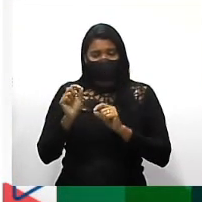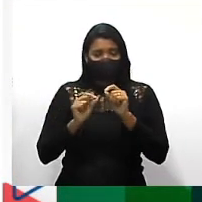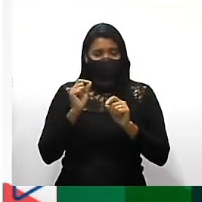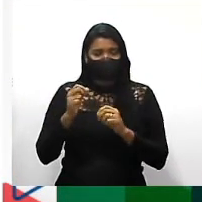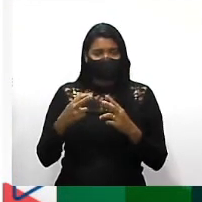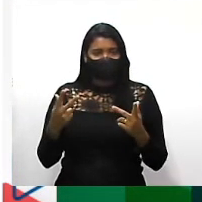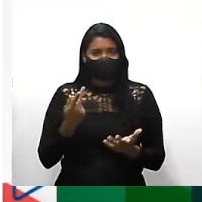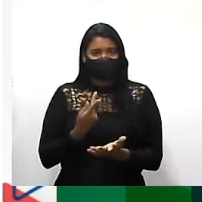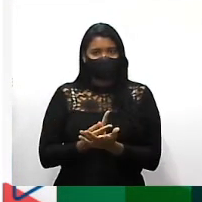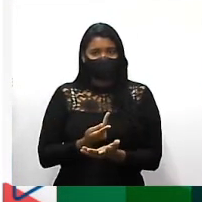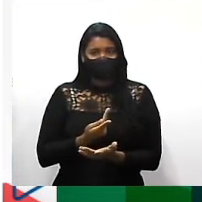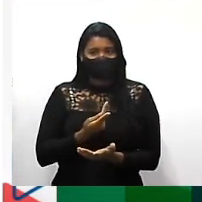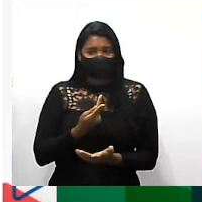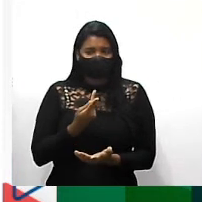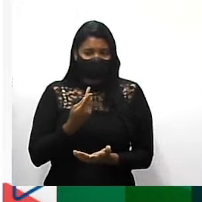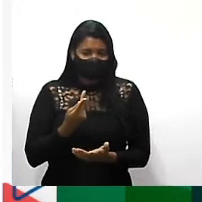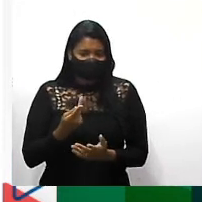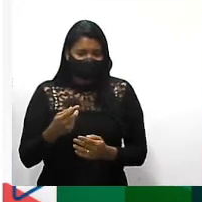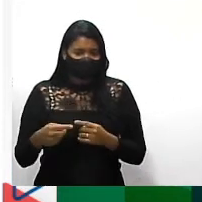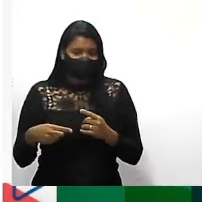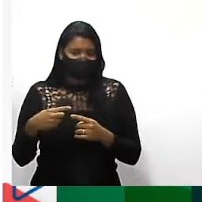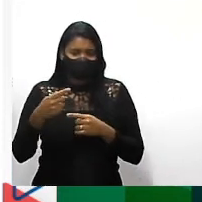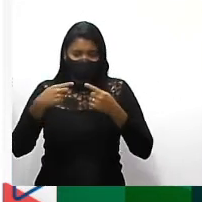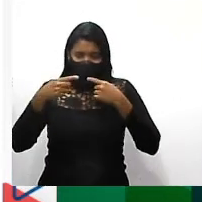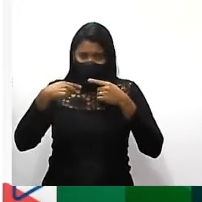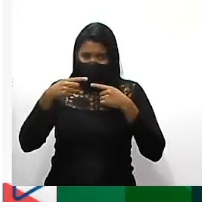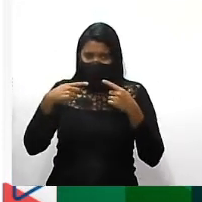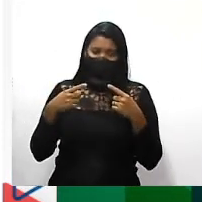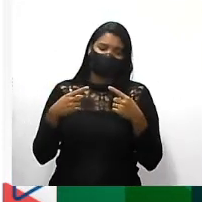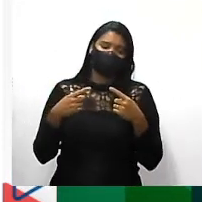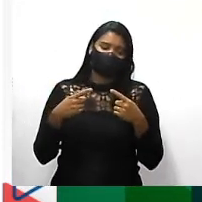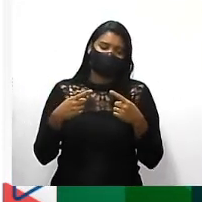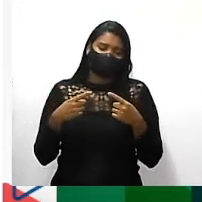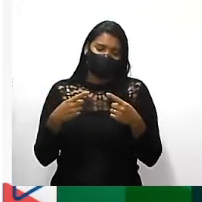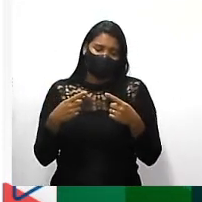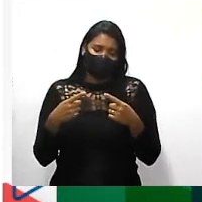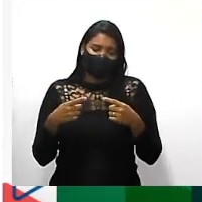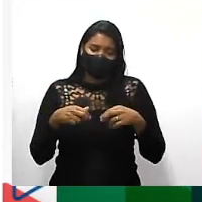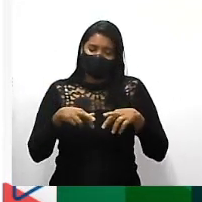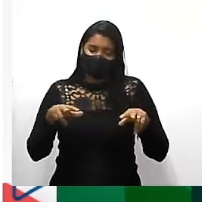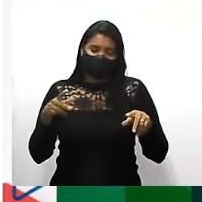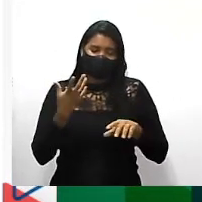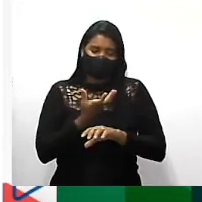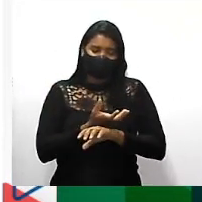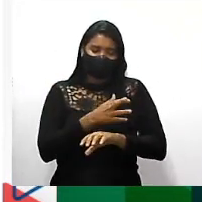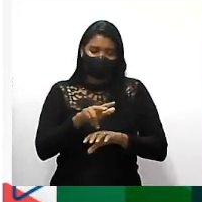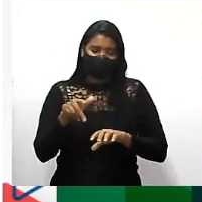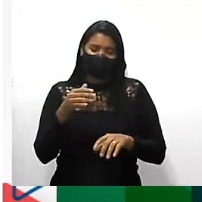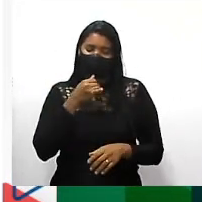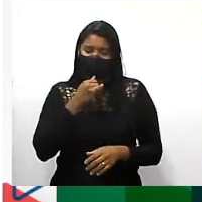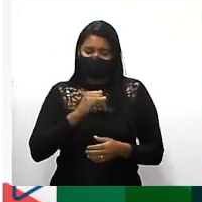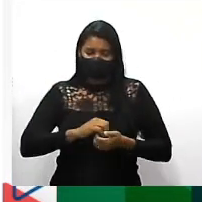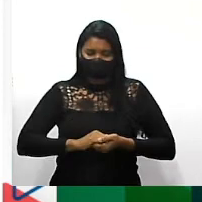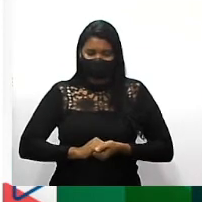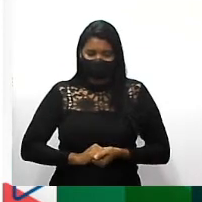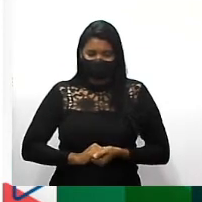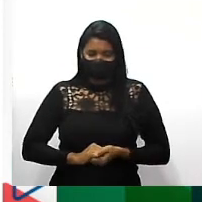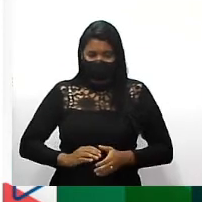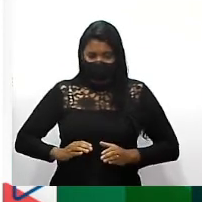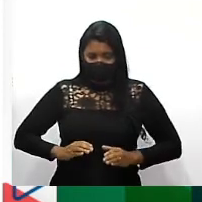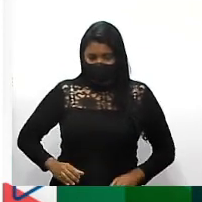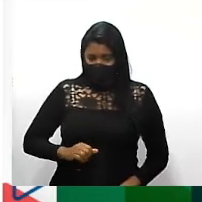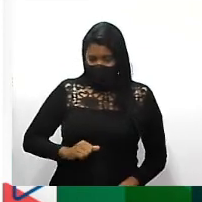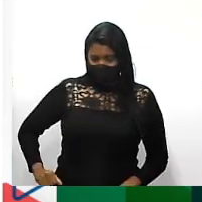situações que são tradicionalmente discutidas em diversas áreas, como é o caso do aborto e